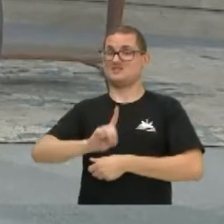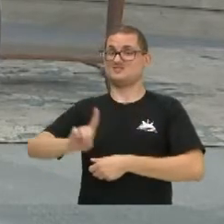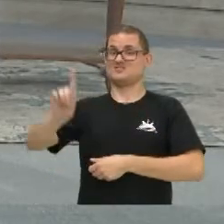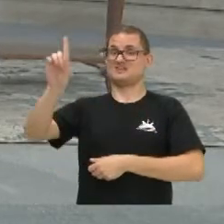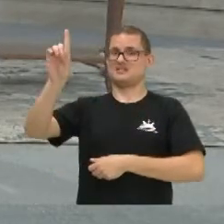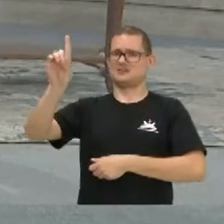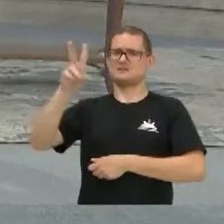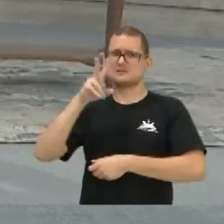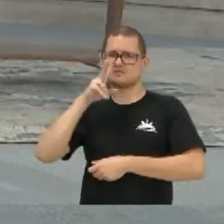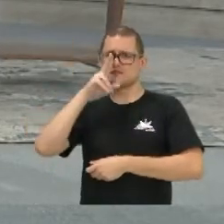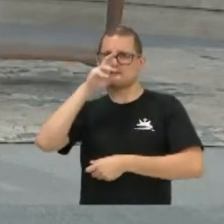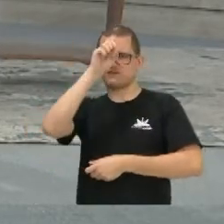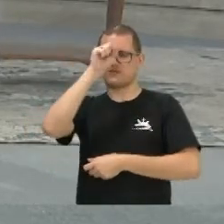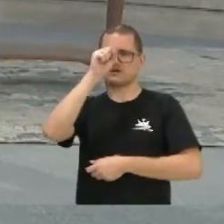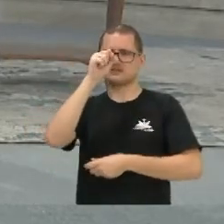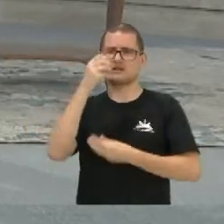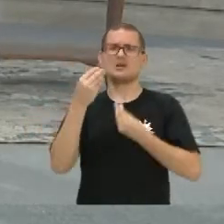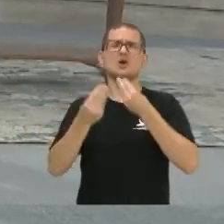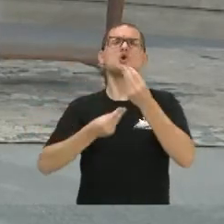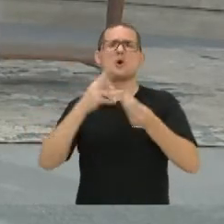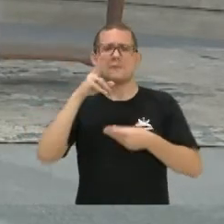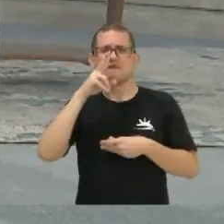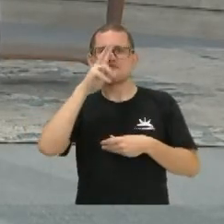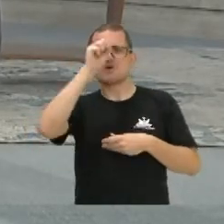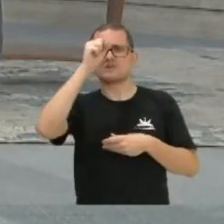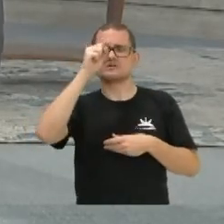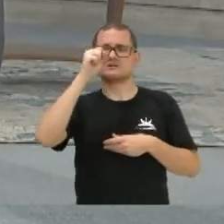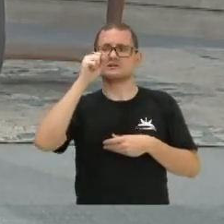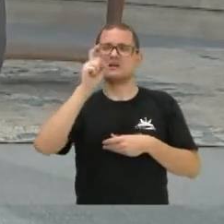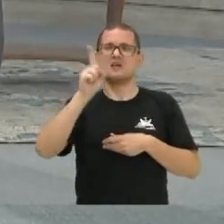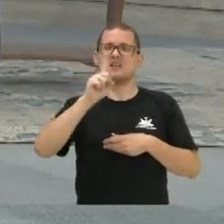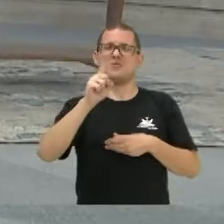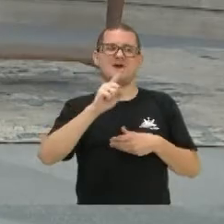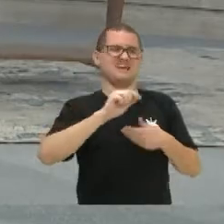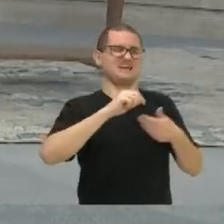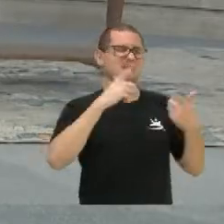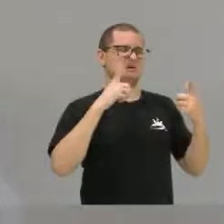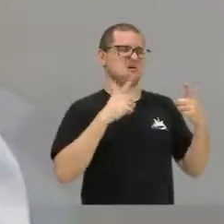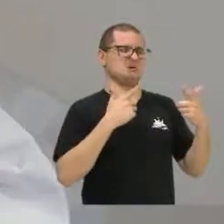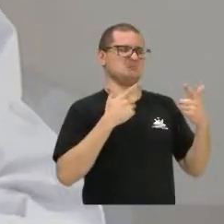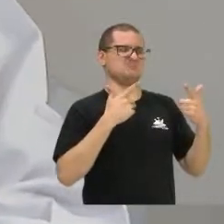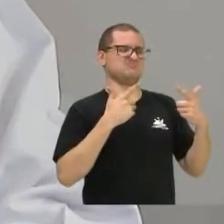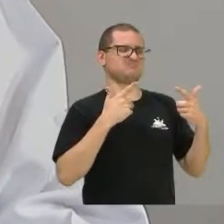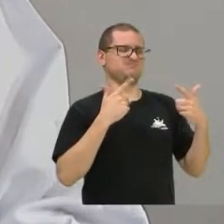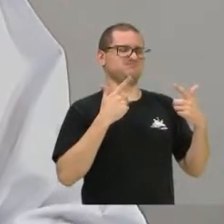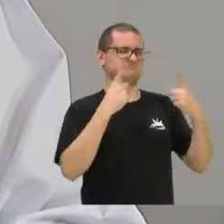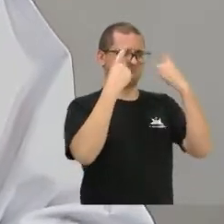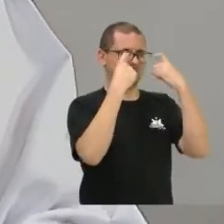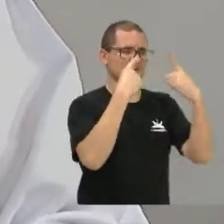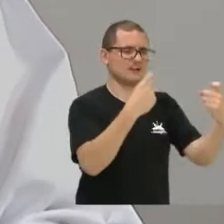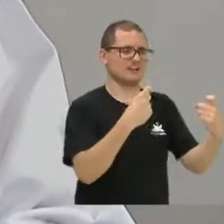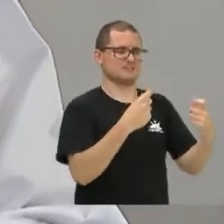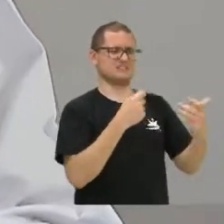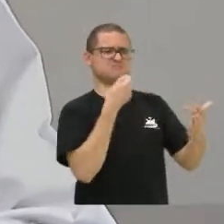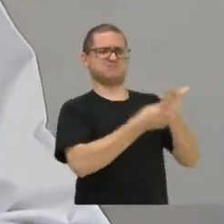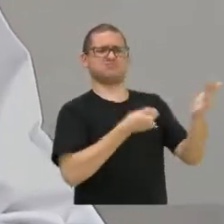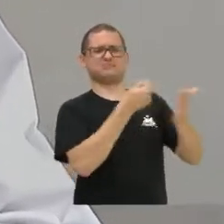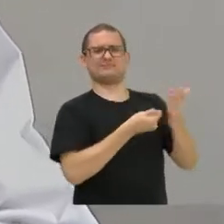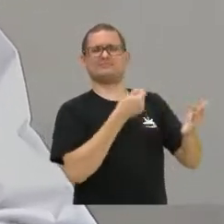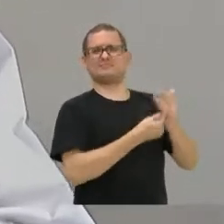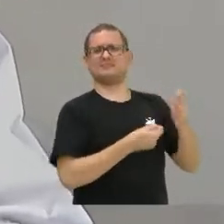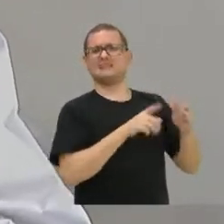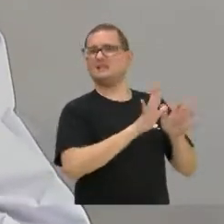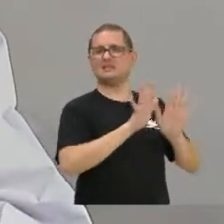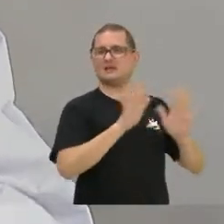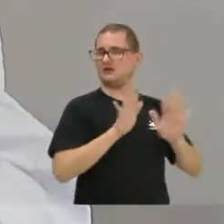frágil onde está a sua força não em destruir o inimigo embora tenha poder por isso eu